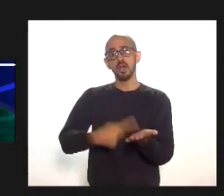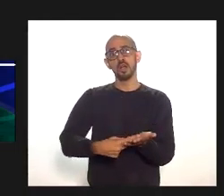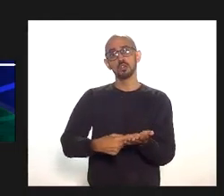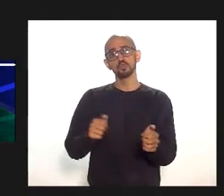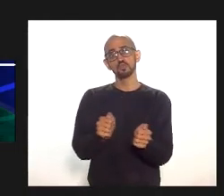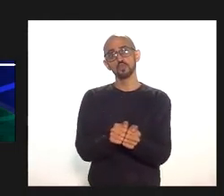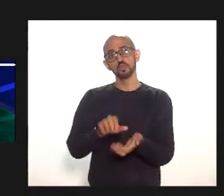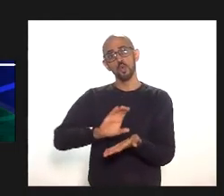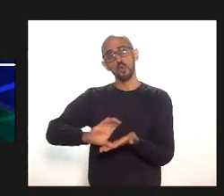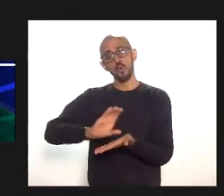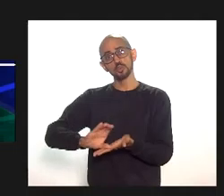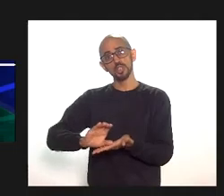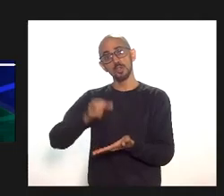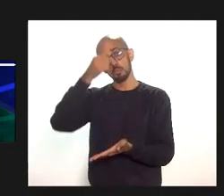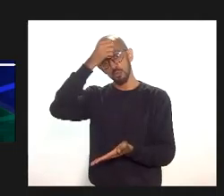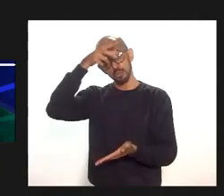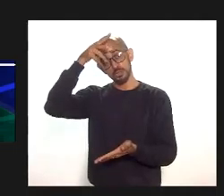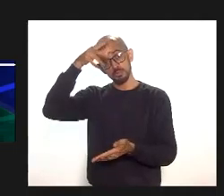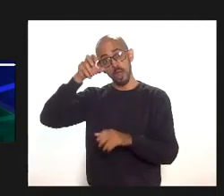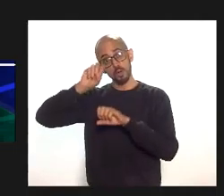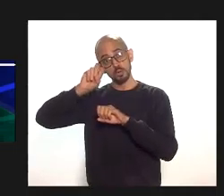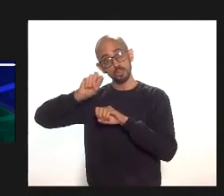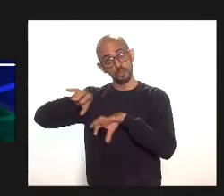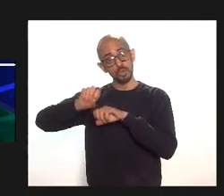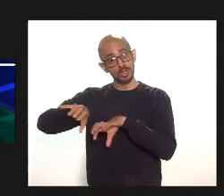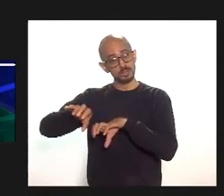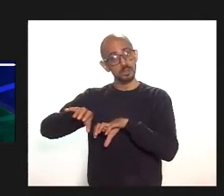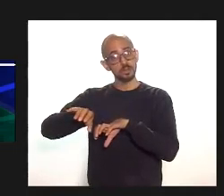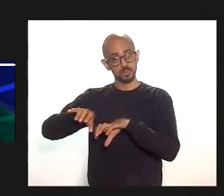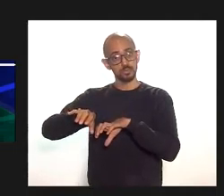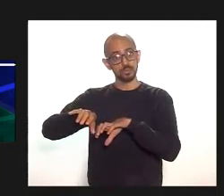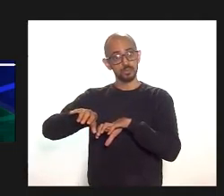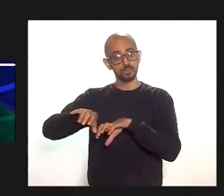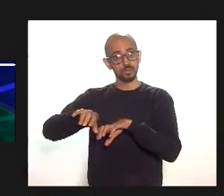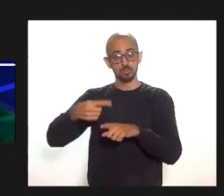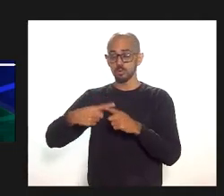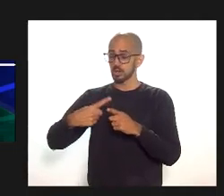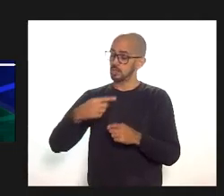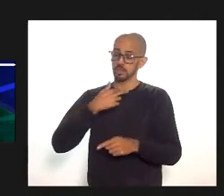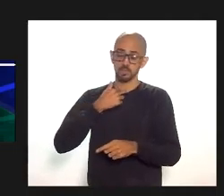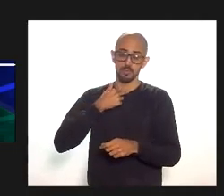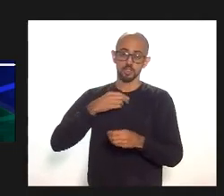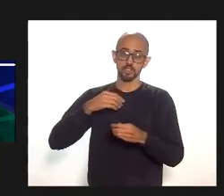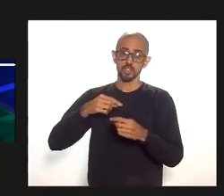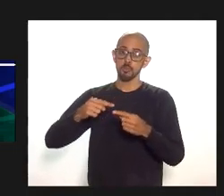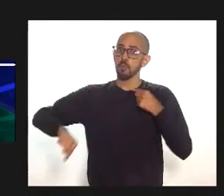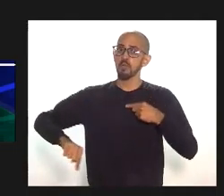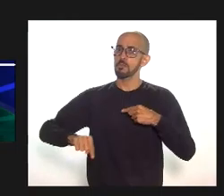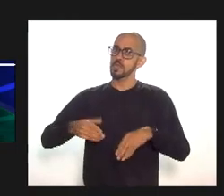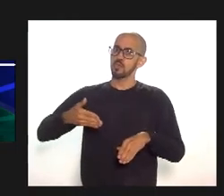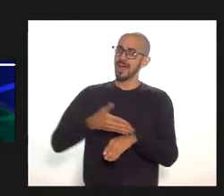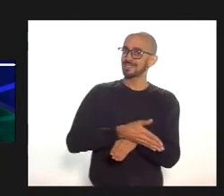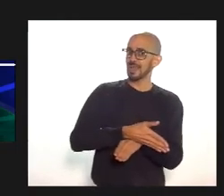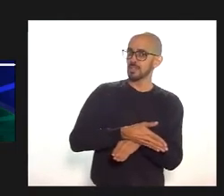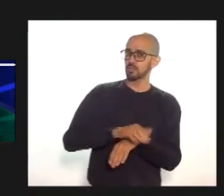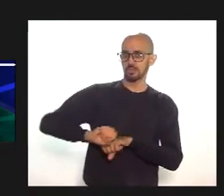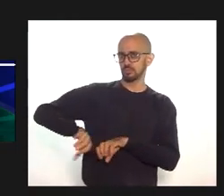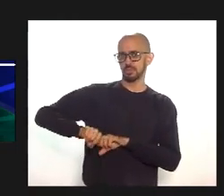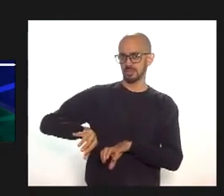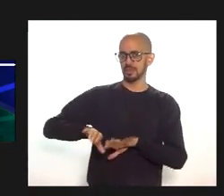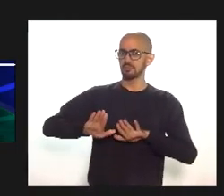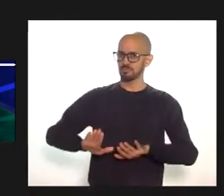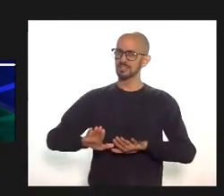sejam ouvidos anteriormente, para que haja segurança de que não vai ser negado o direito à educação. A nossa Constituição fala que a educação é